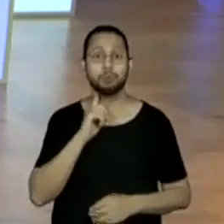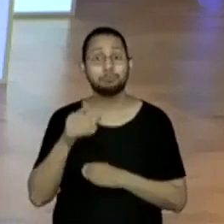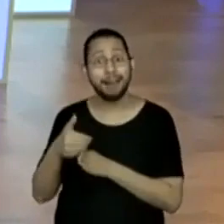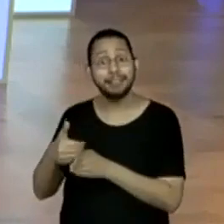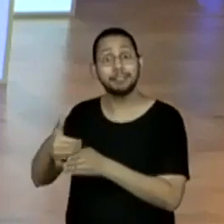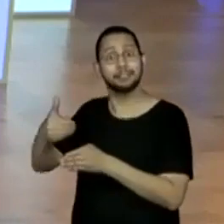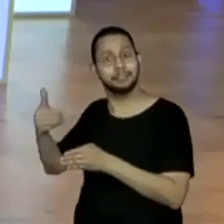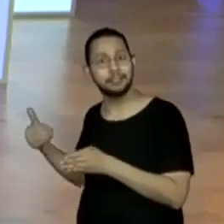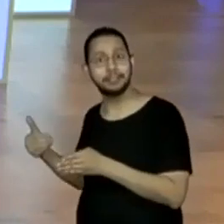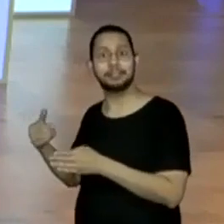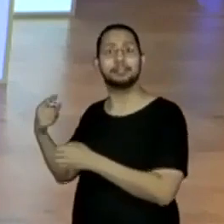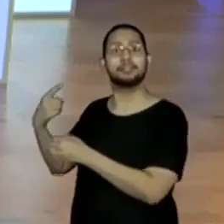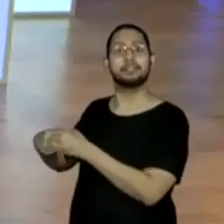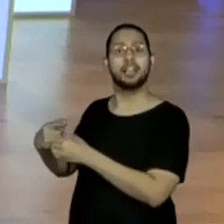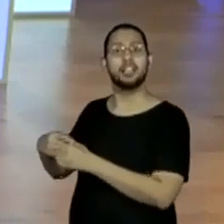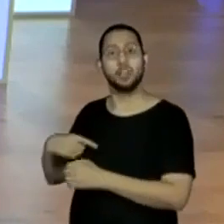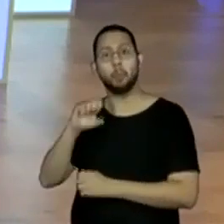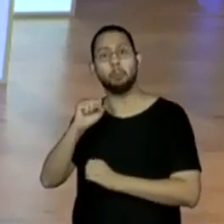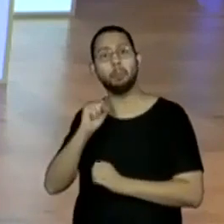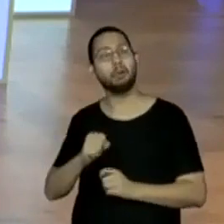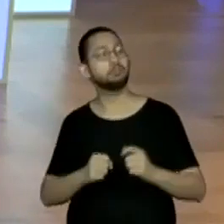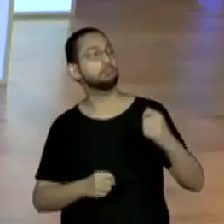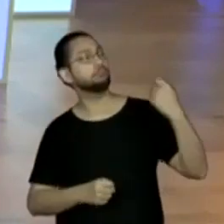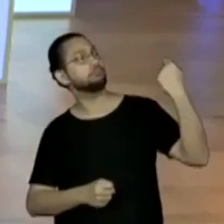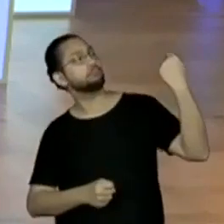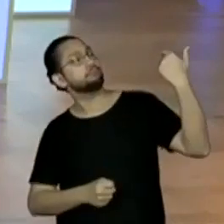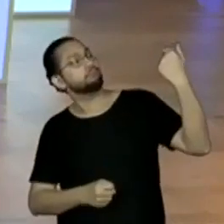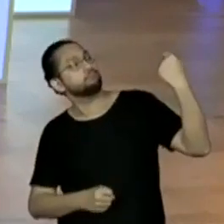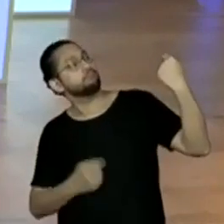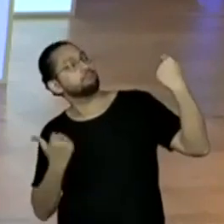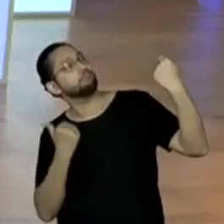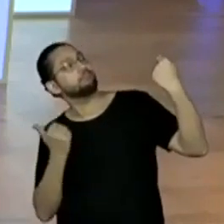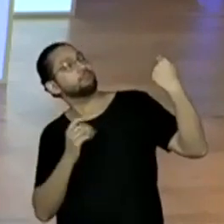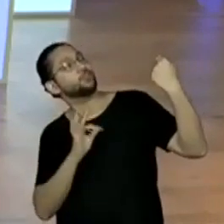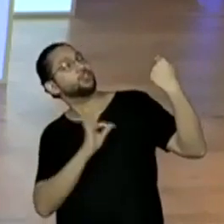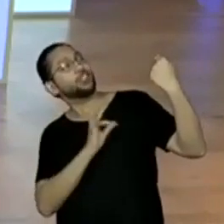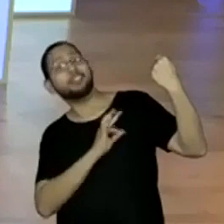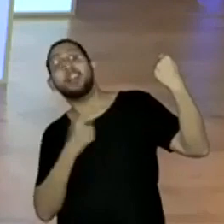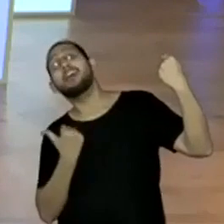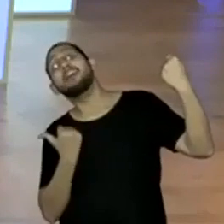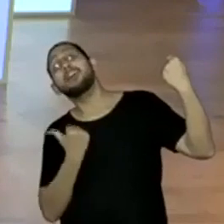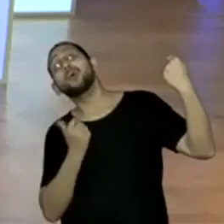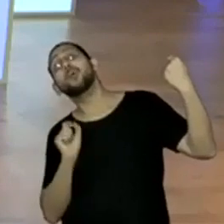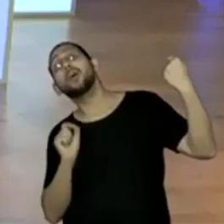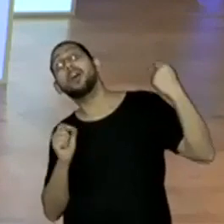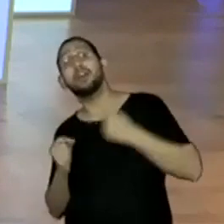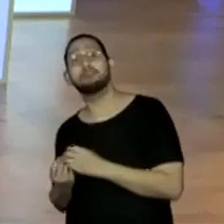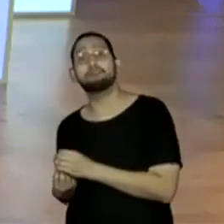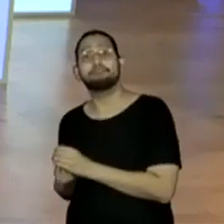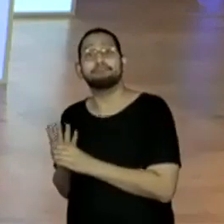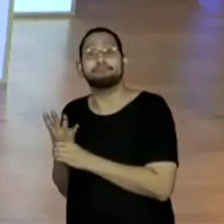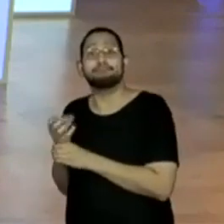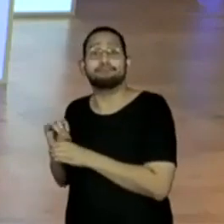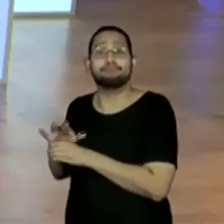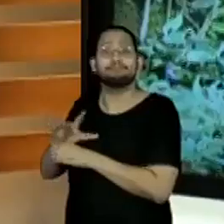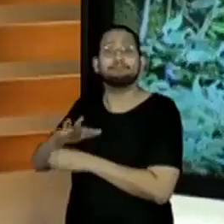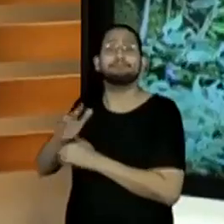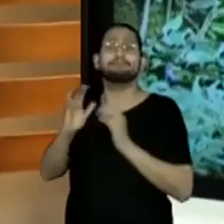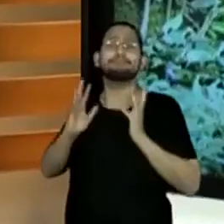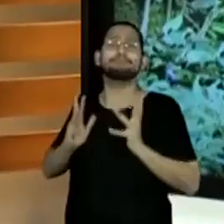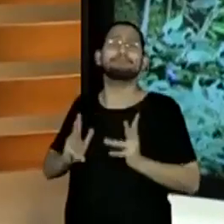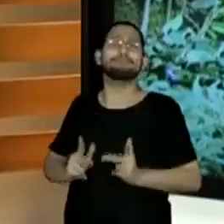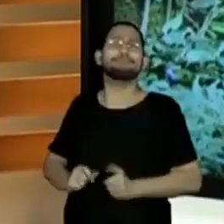e ainda bater aquela foto e falar, estou no Rio Tietê. Muito bem. Vamos olhar aqui mais